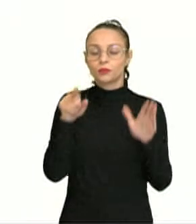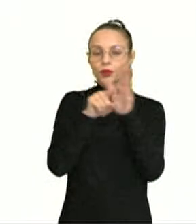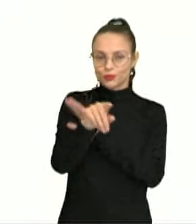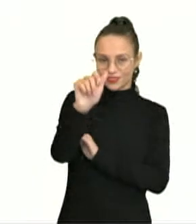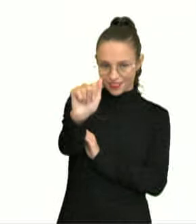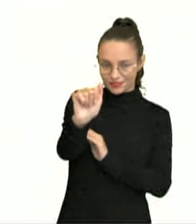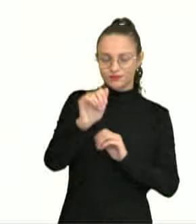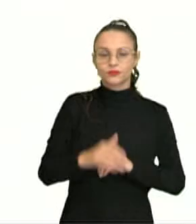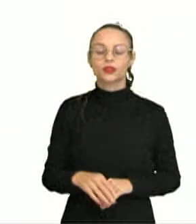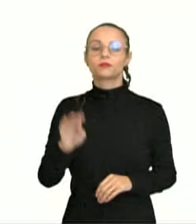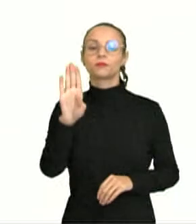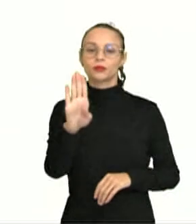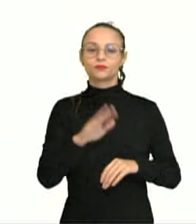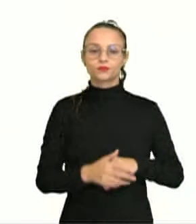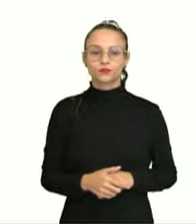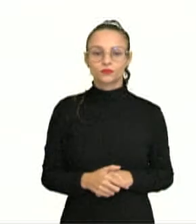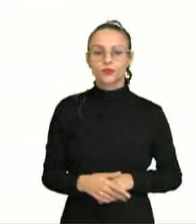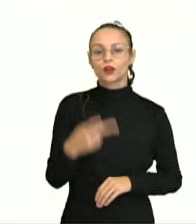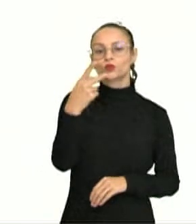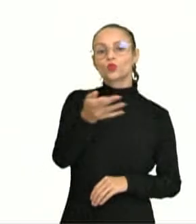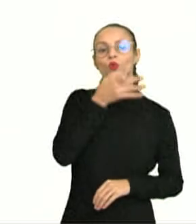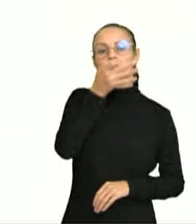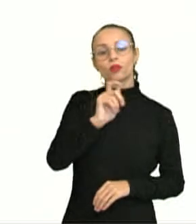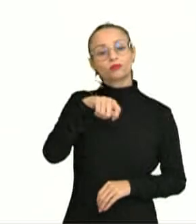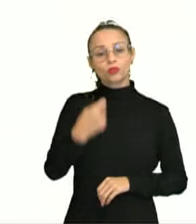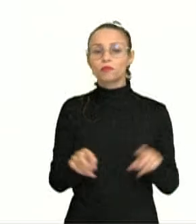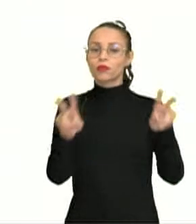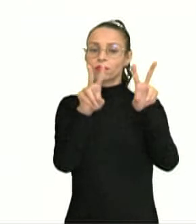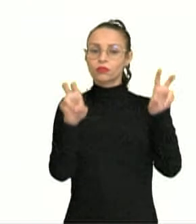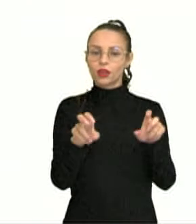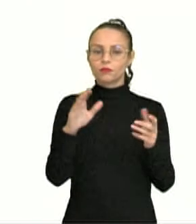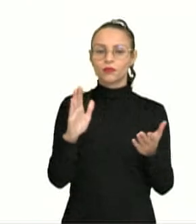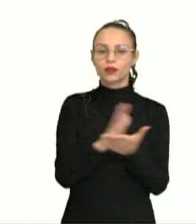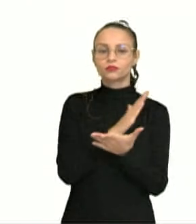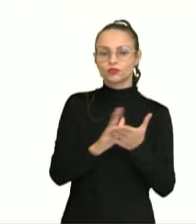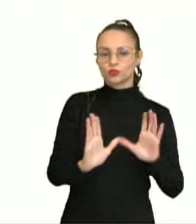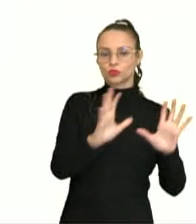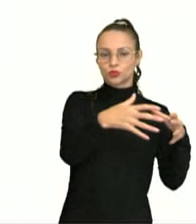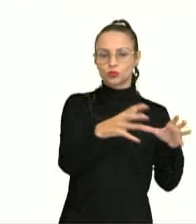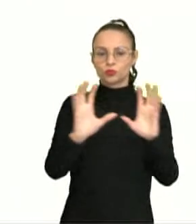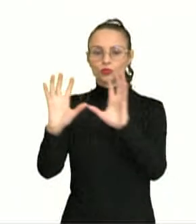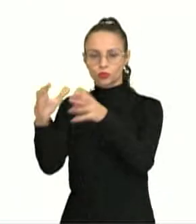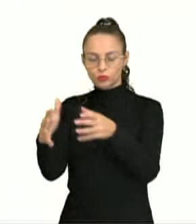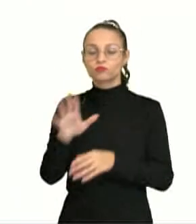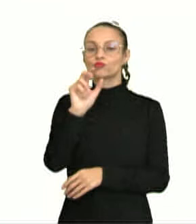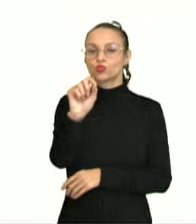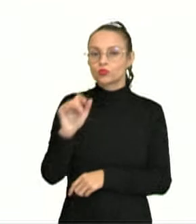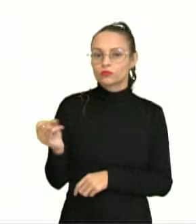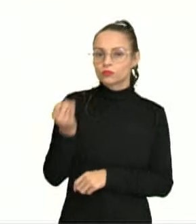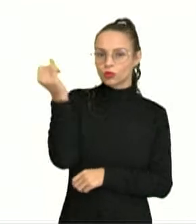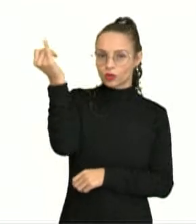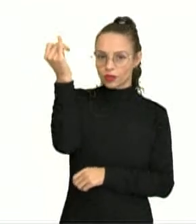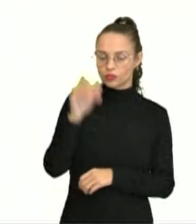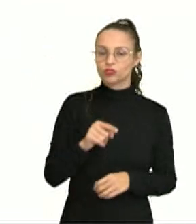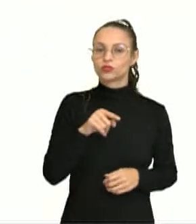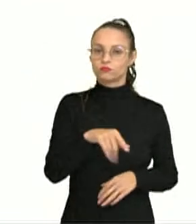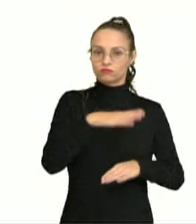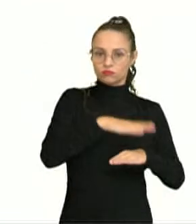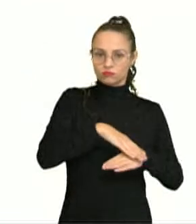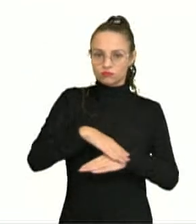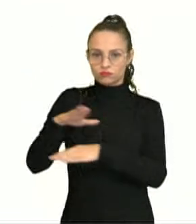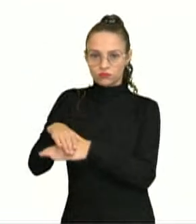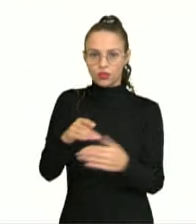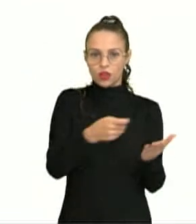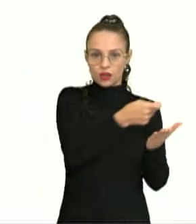A. Na B, tua opinião sobre o tema, dividindo-se em 2 grupos. O que é importante? anotar os